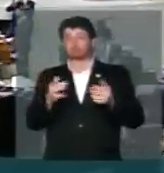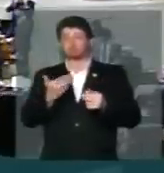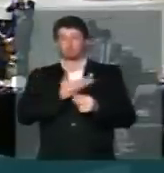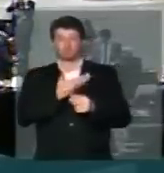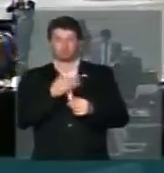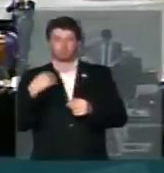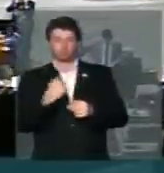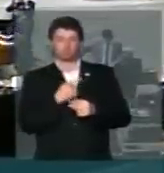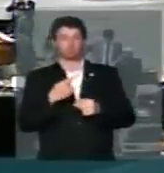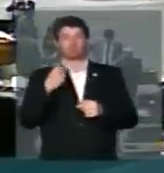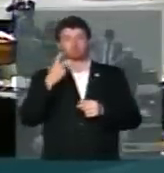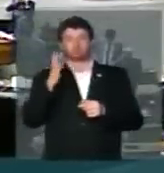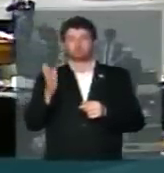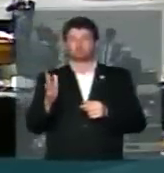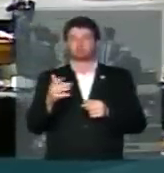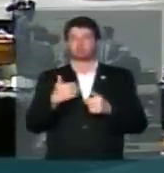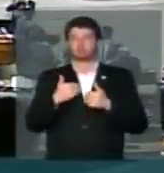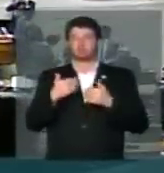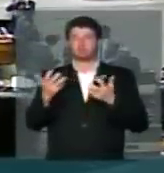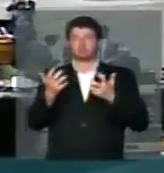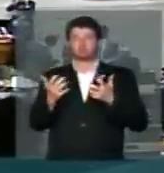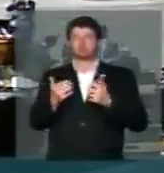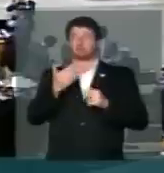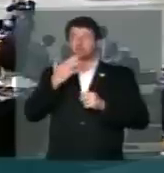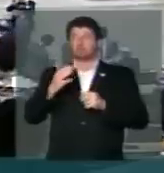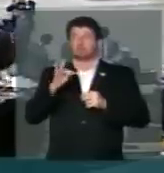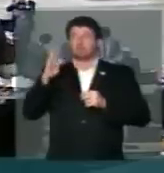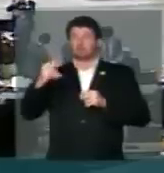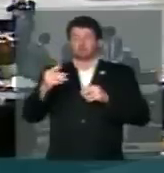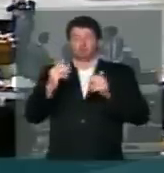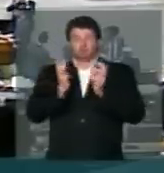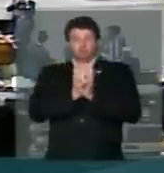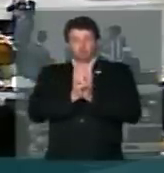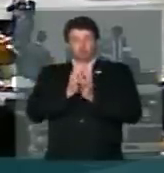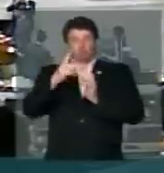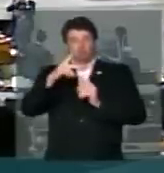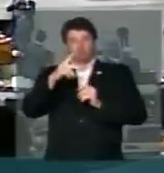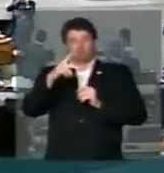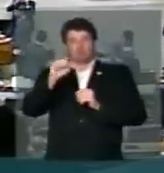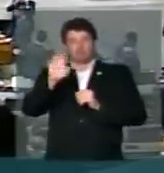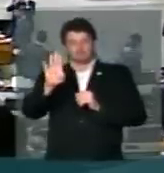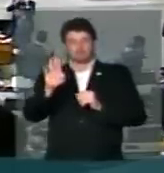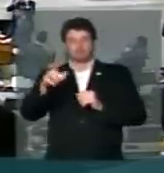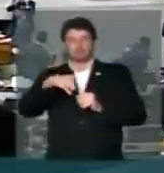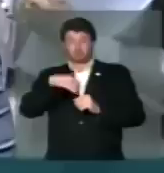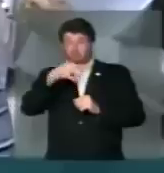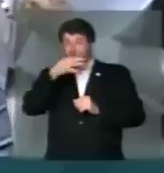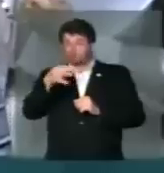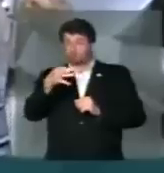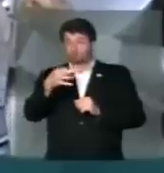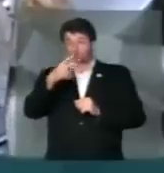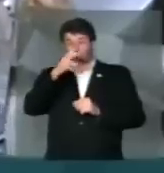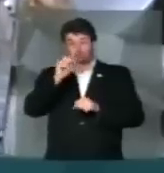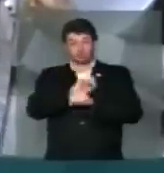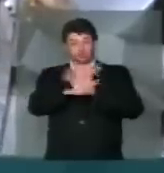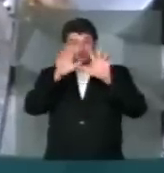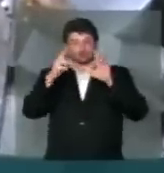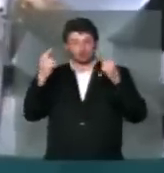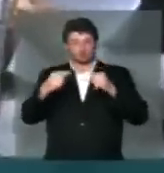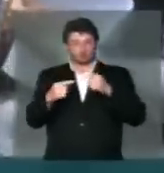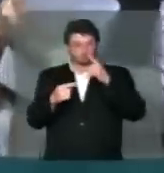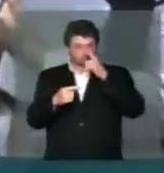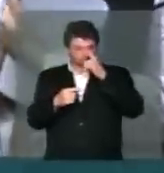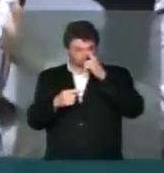colega nosso tocou, eu queria, em nome de toda a nossa bancada do PSB, que tem um posicionamento muito claro,